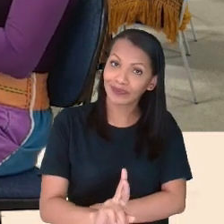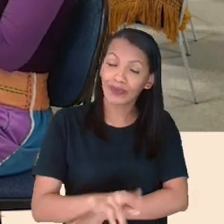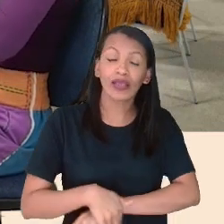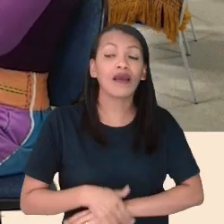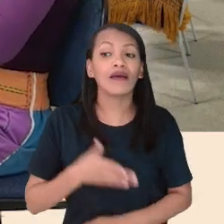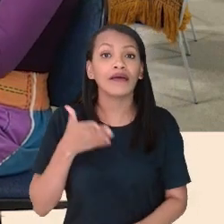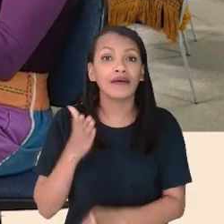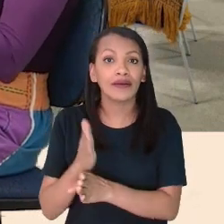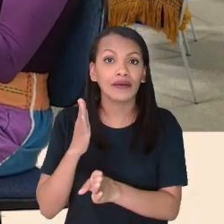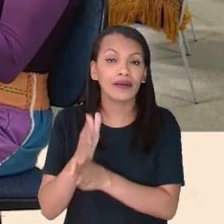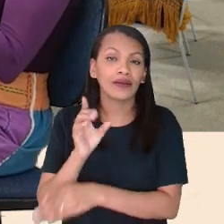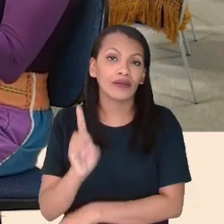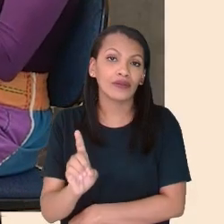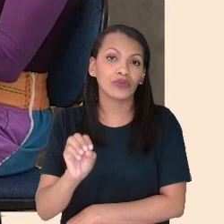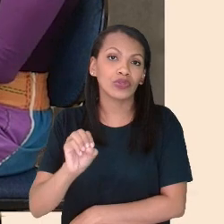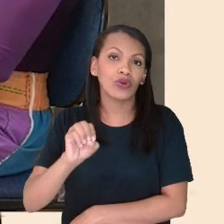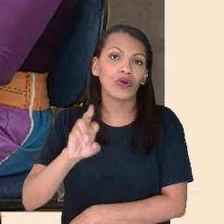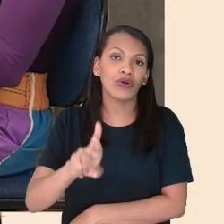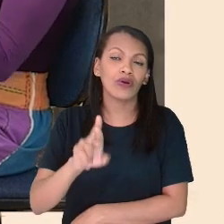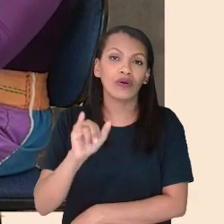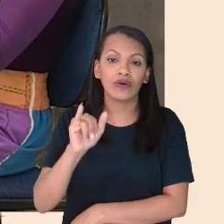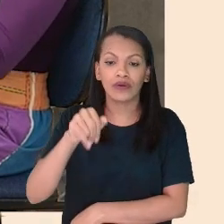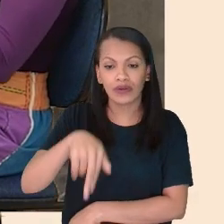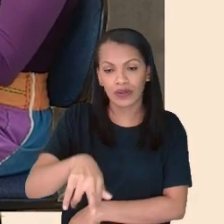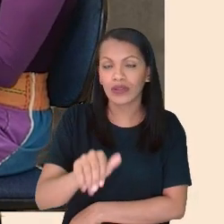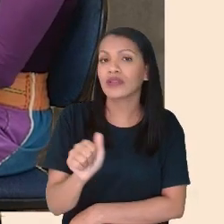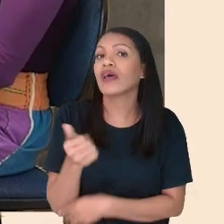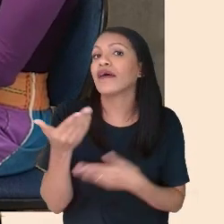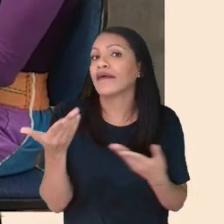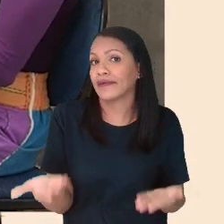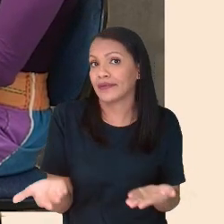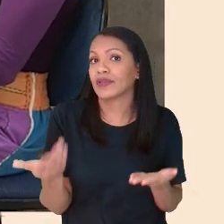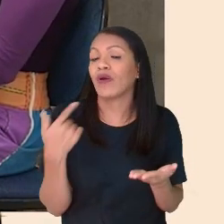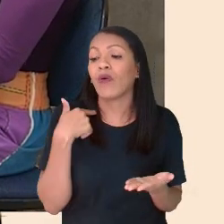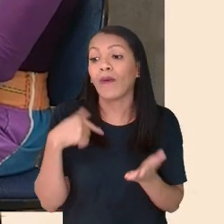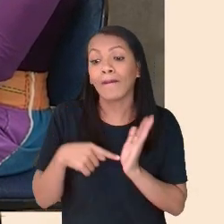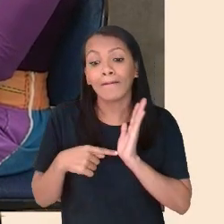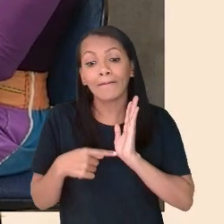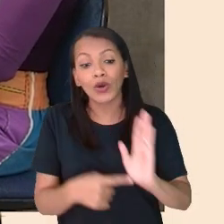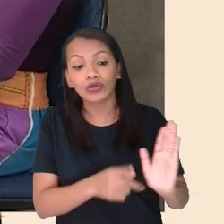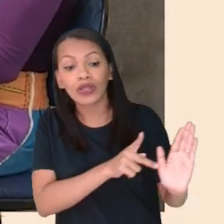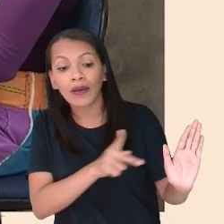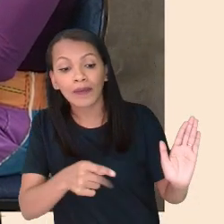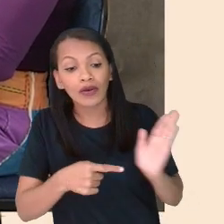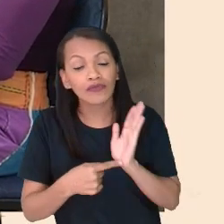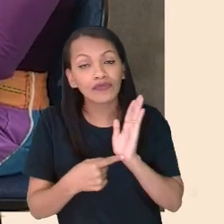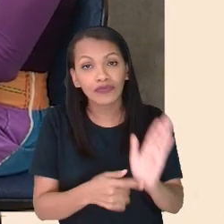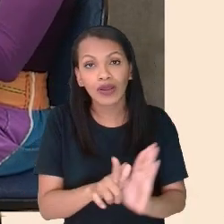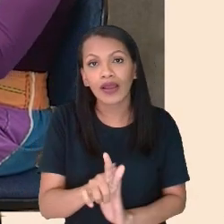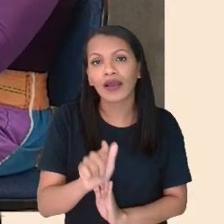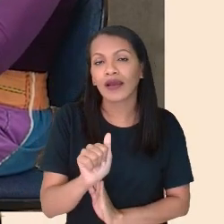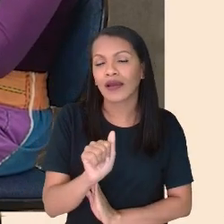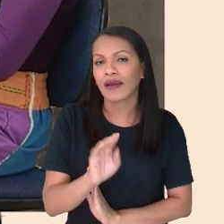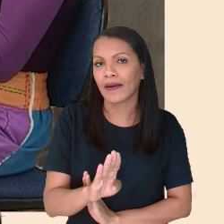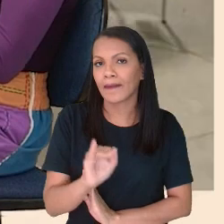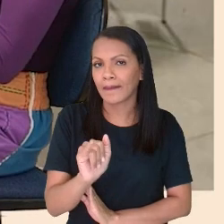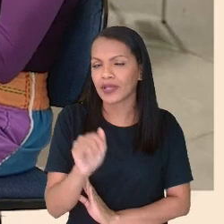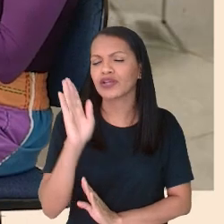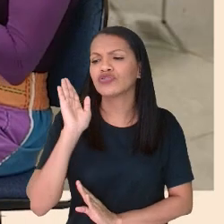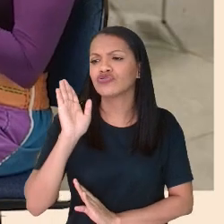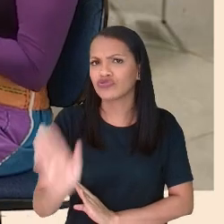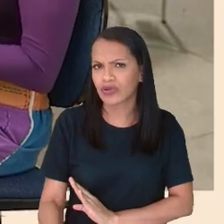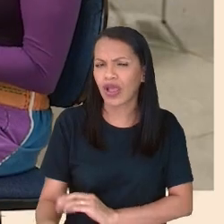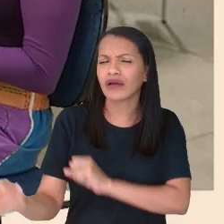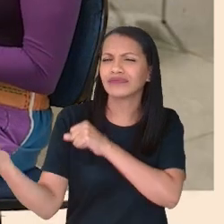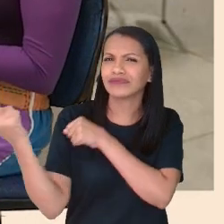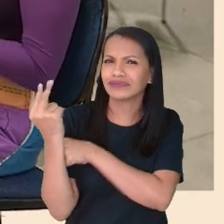encontrei Dorina Gouveia. E aí, então, propus às meninas, né? Gabi, que já foi minha monitora no